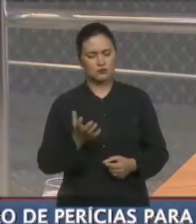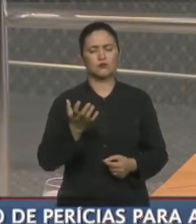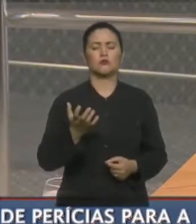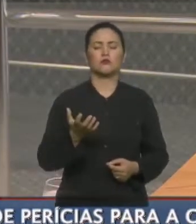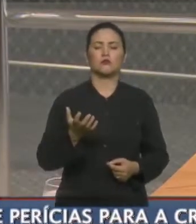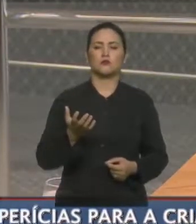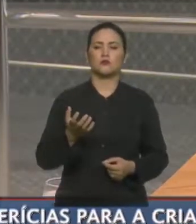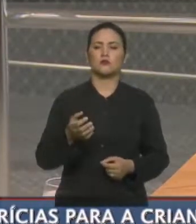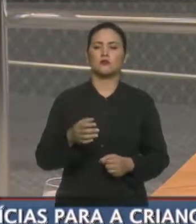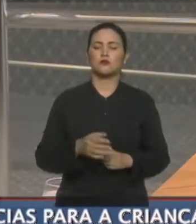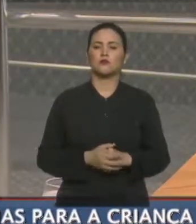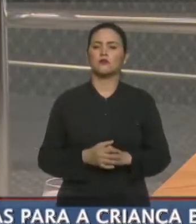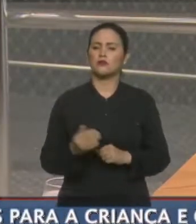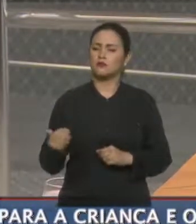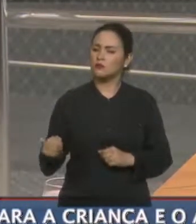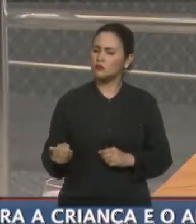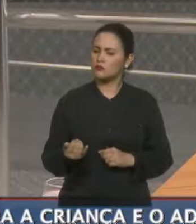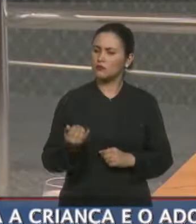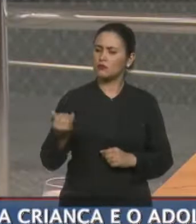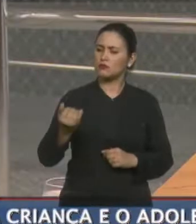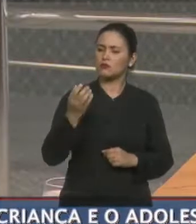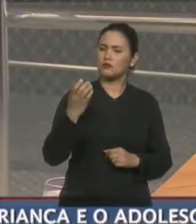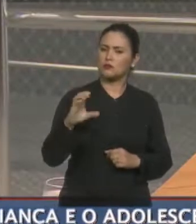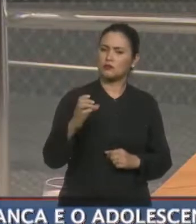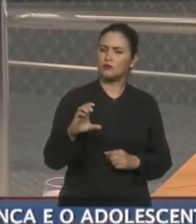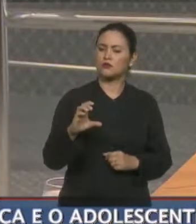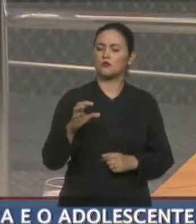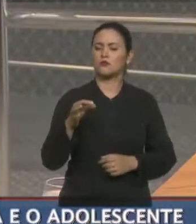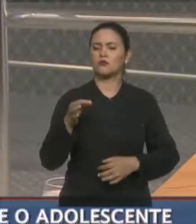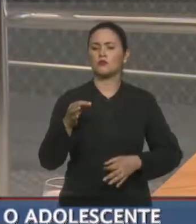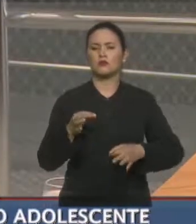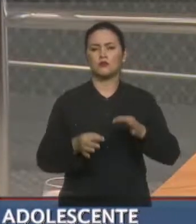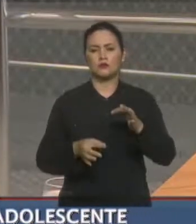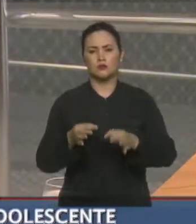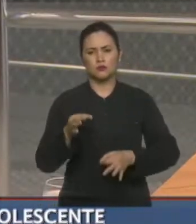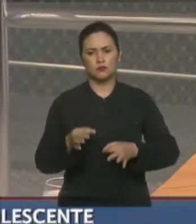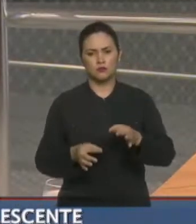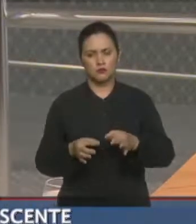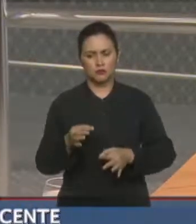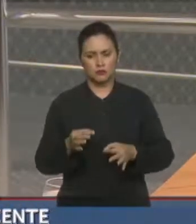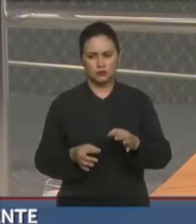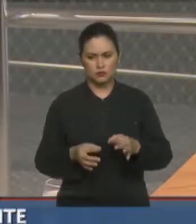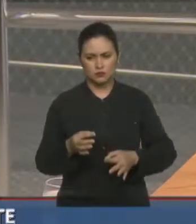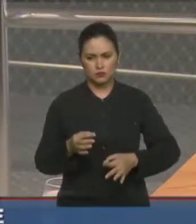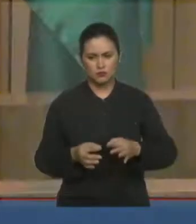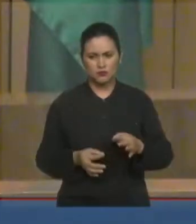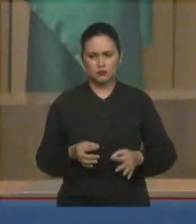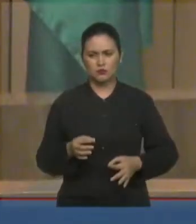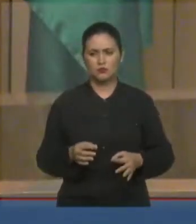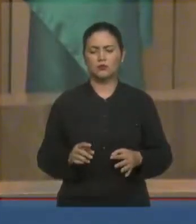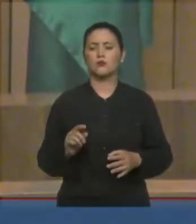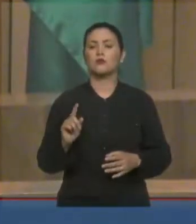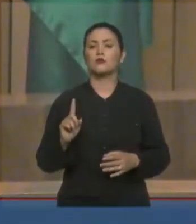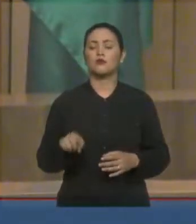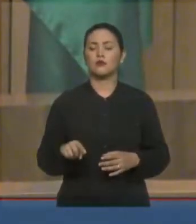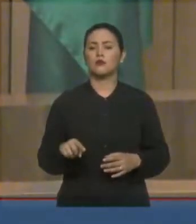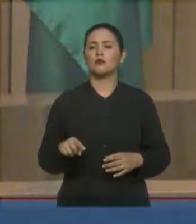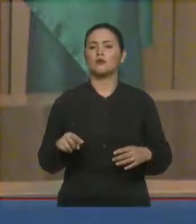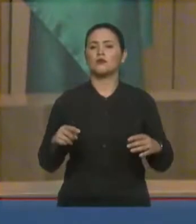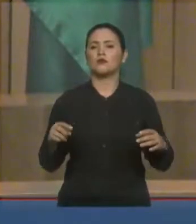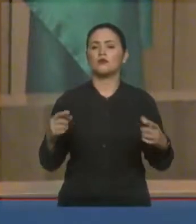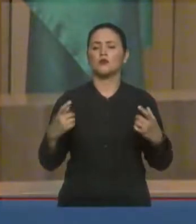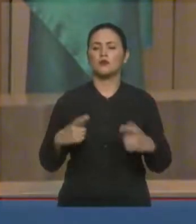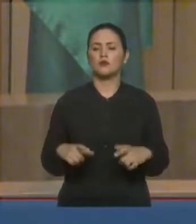marco jurídico, esse marco civilizatório, que é o Centro de Perícias Técnicas